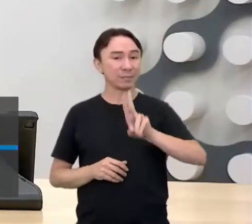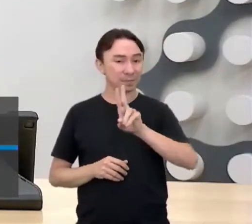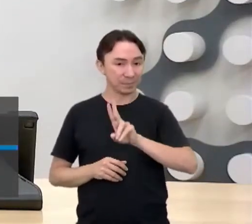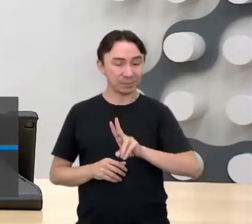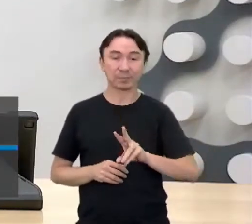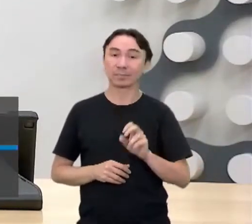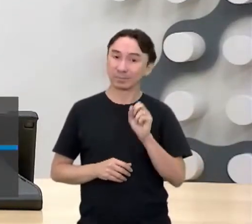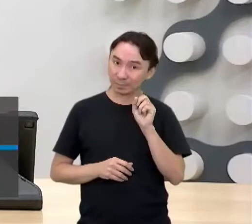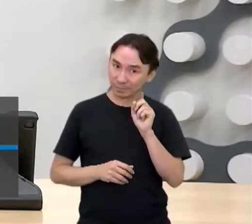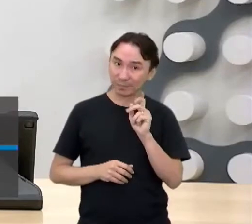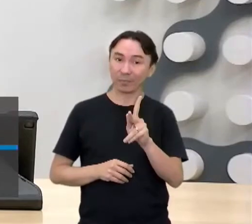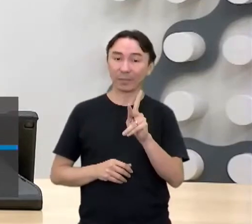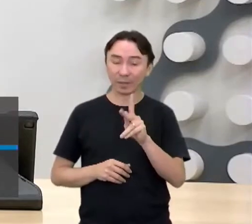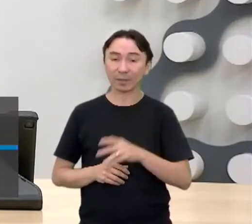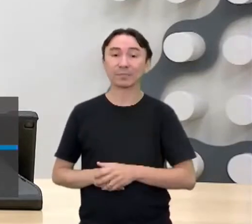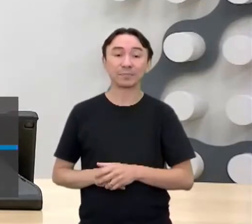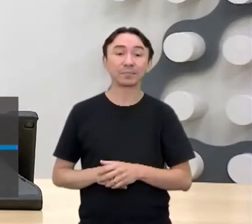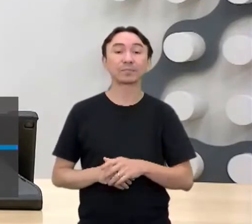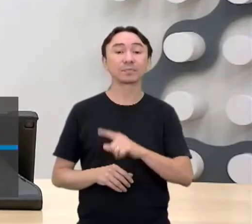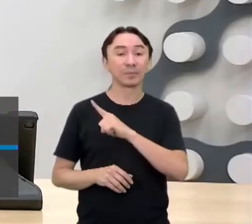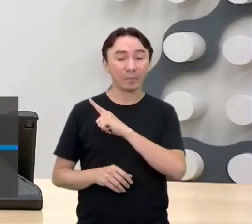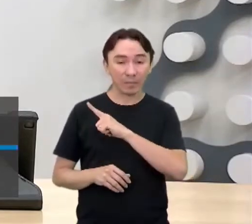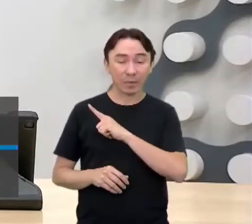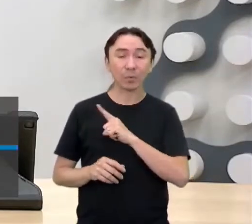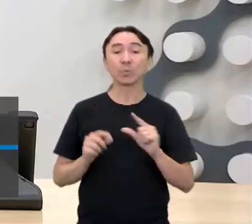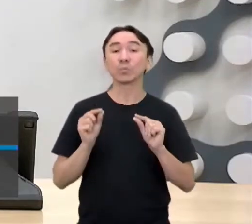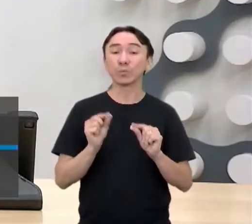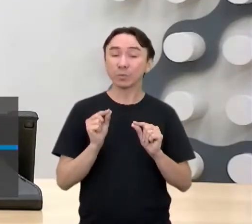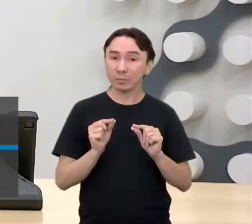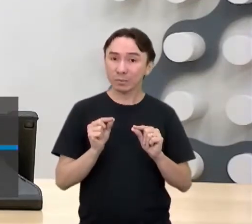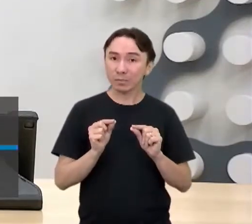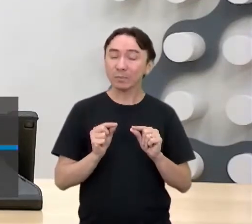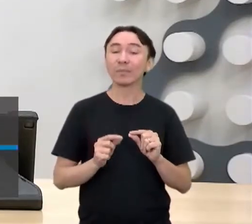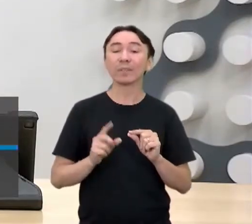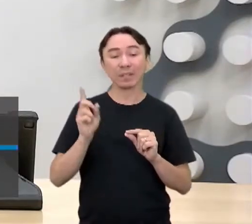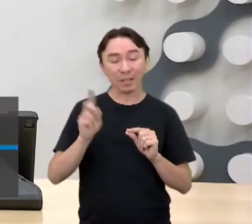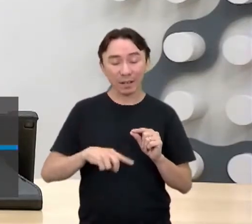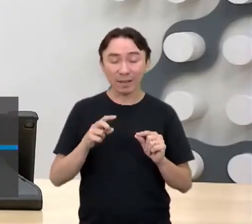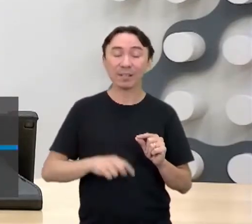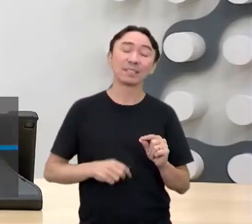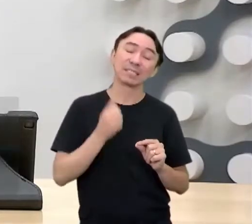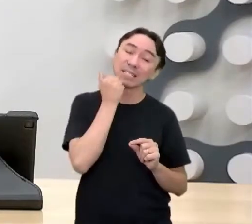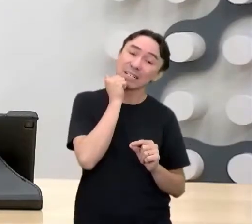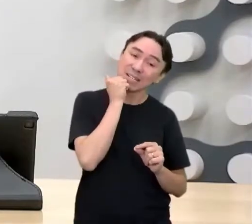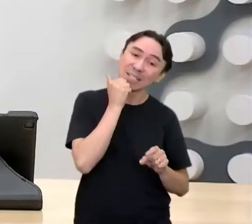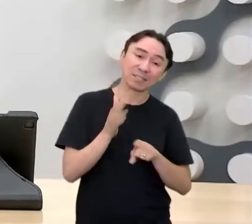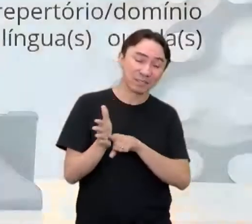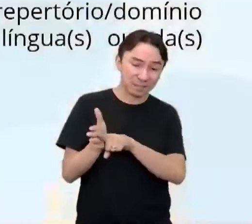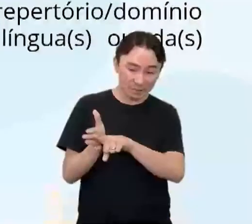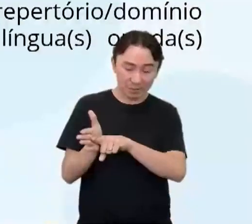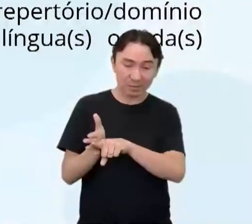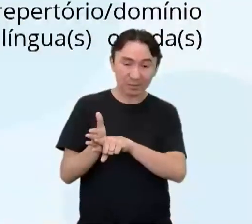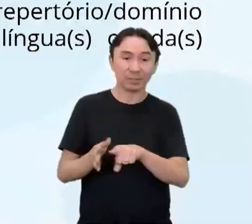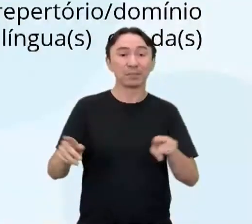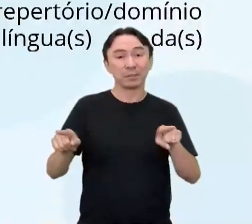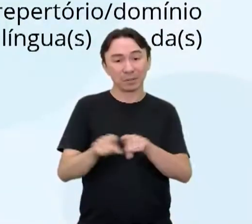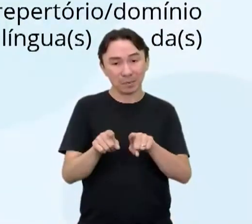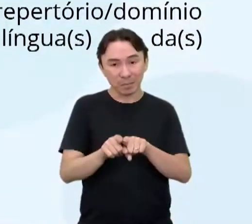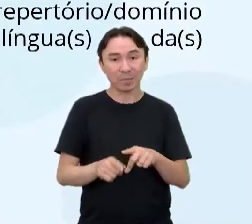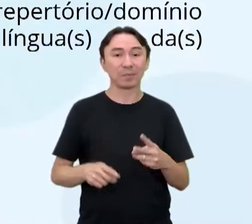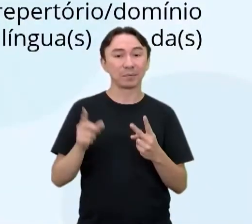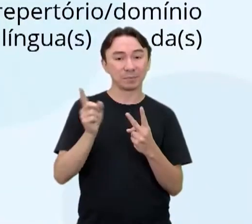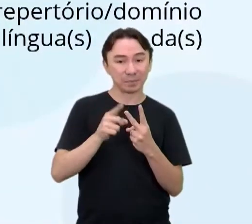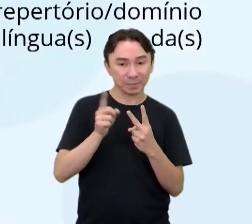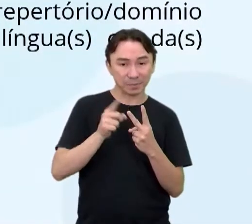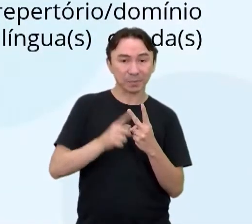tá? E o eixo estruturante é aí a investigação científica e processos criativos. Na verdade, são 2,